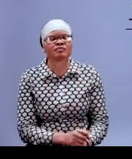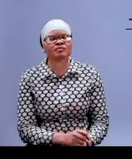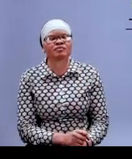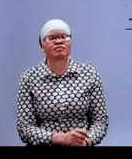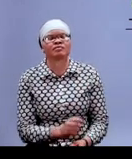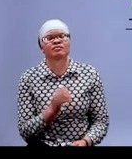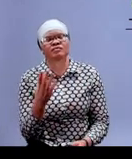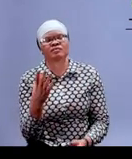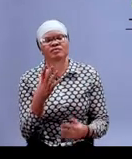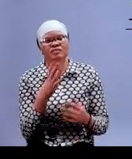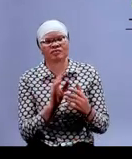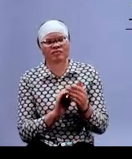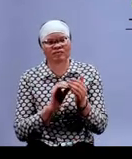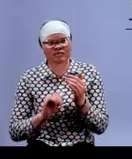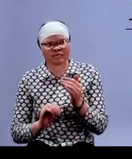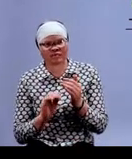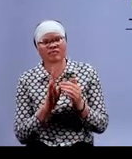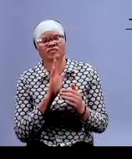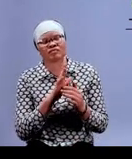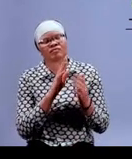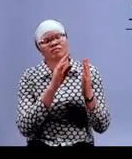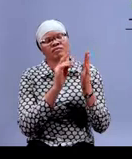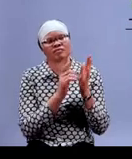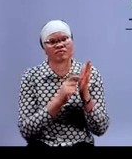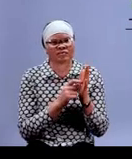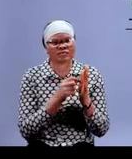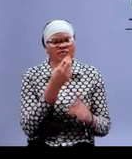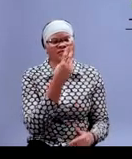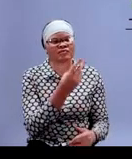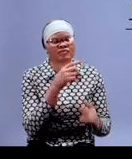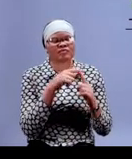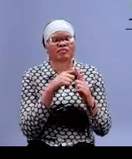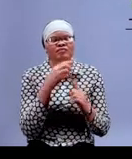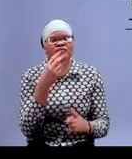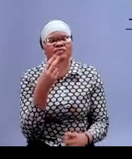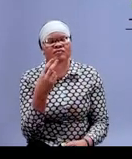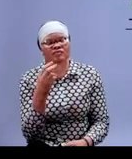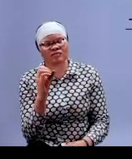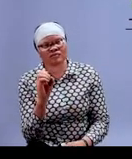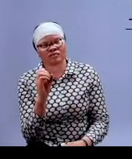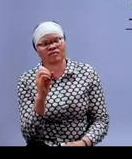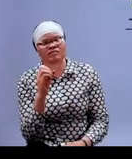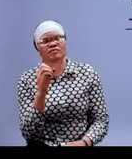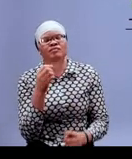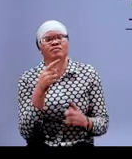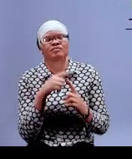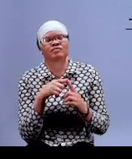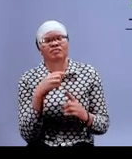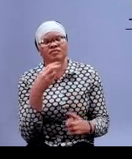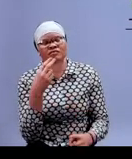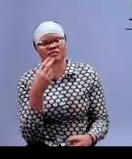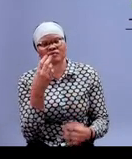nosso 2 que ficou aqui então vamos somar 2 + 0 2 e vamos ter